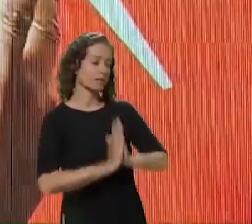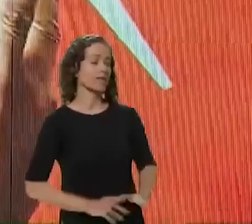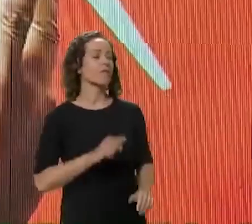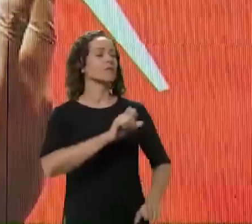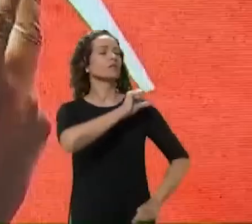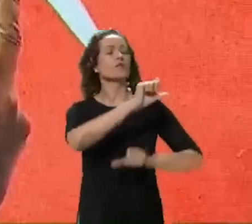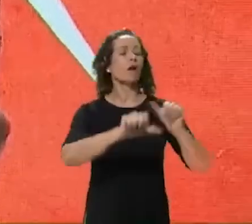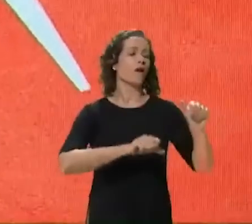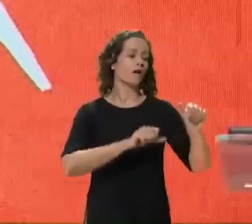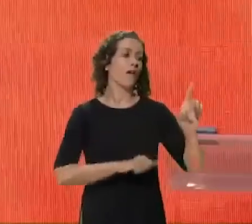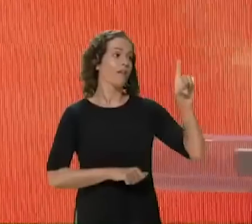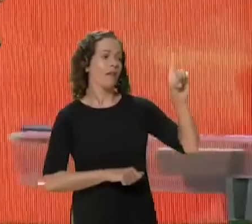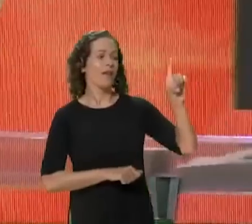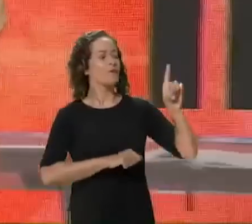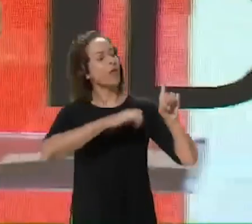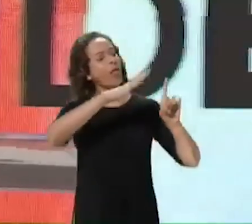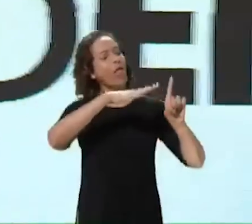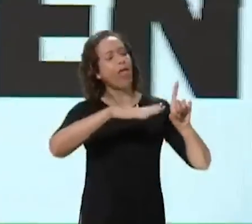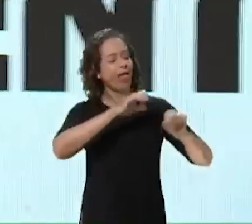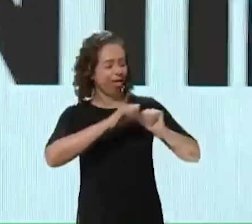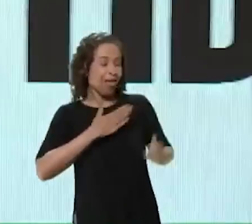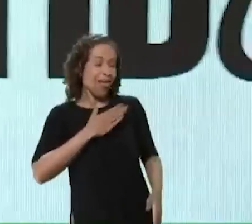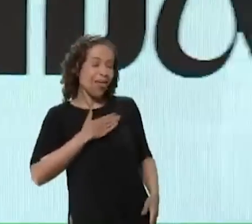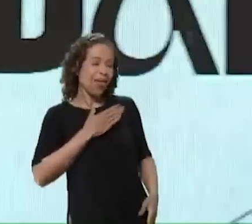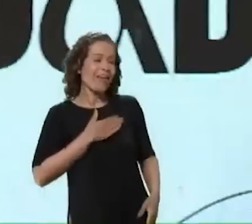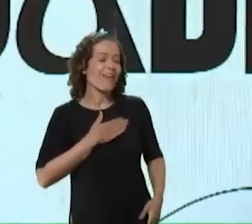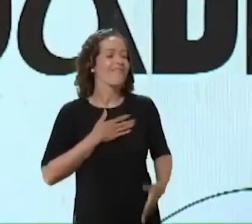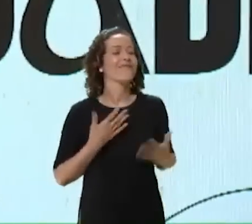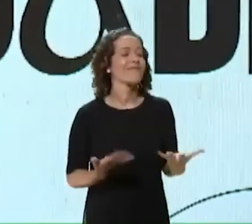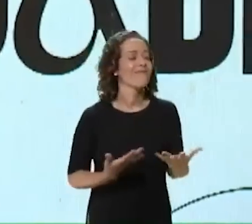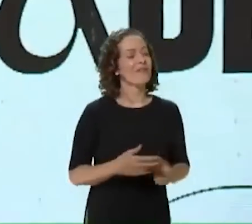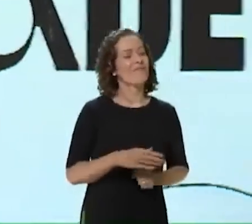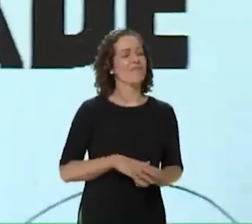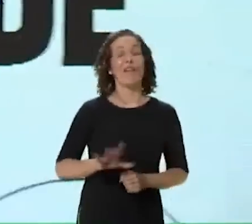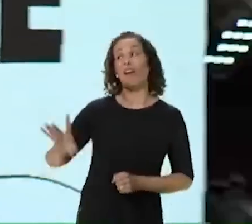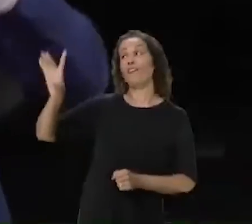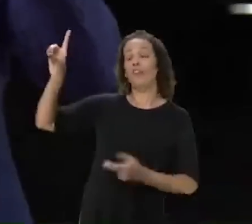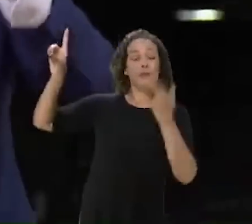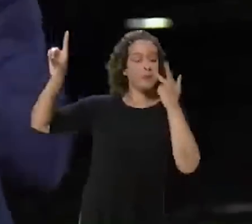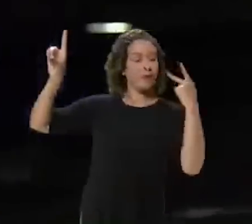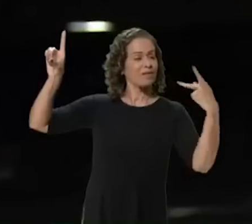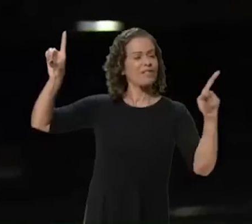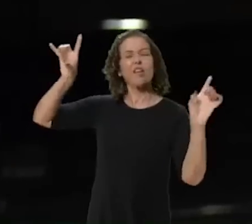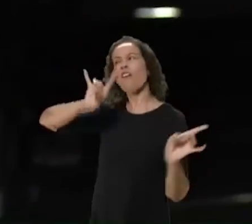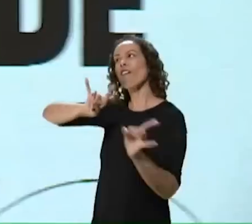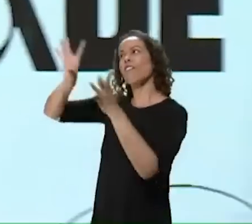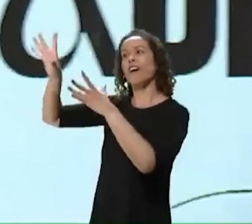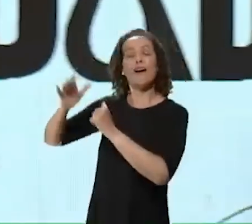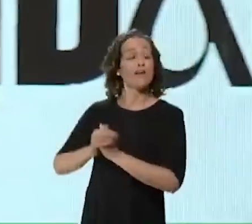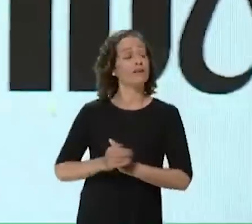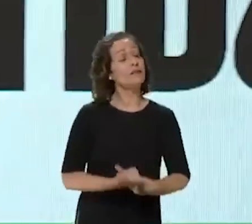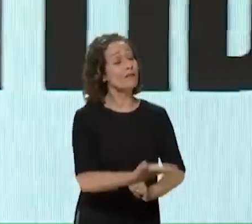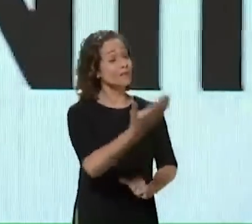de Deus. Larga o seu Pai Celestial e venha ser meu pupilo. Você é o pupilo do Pai Celestial? Vem